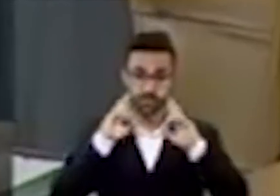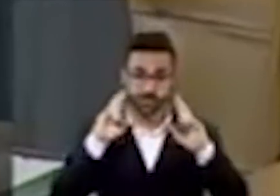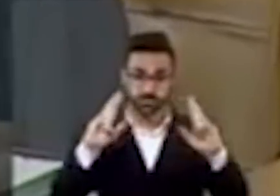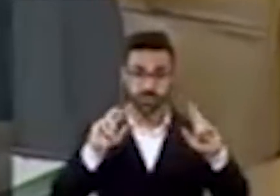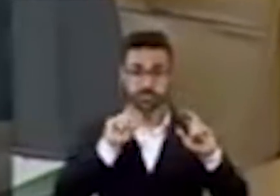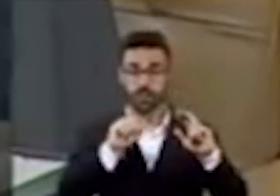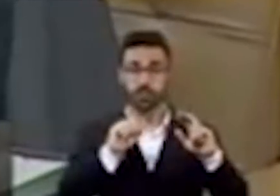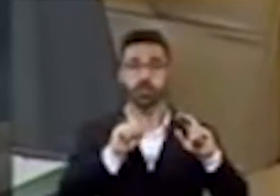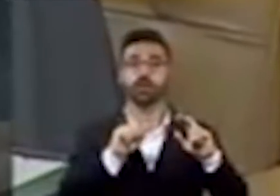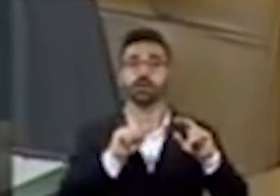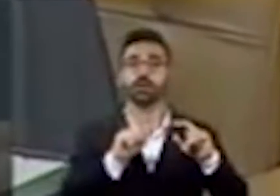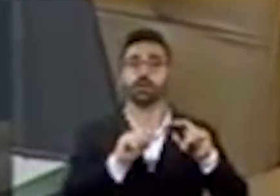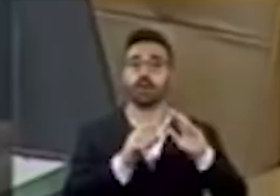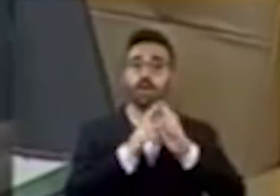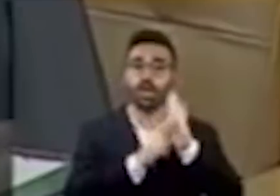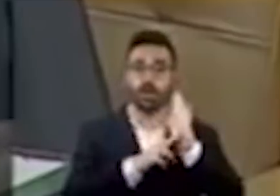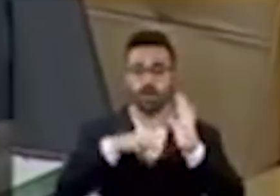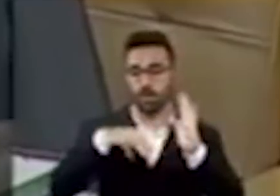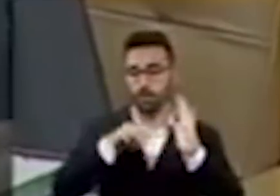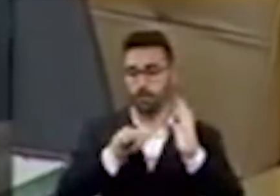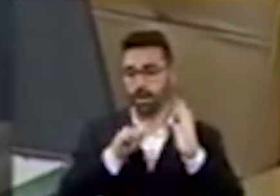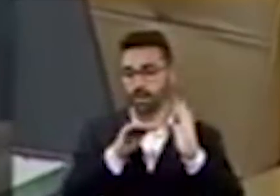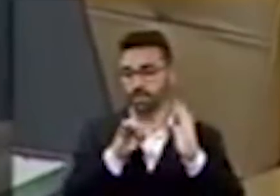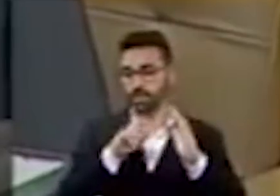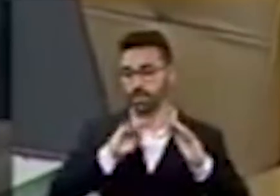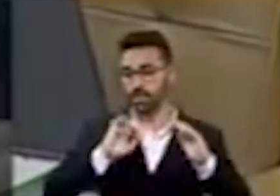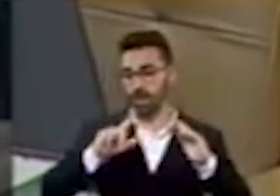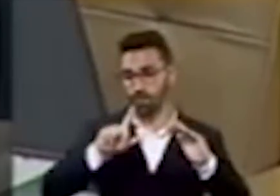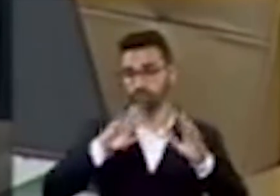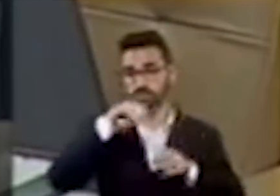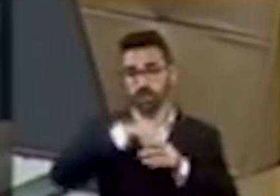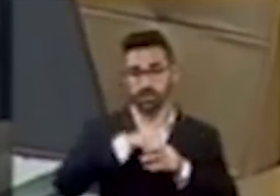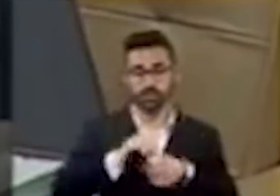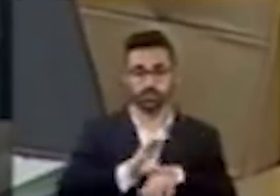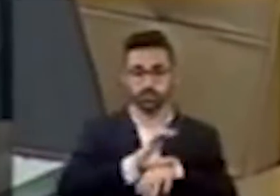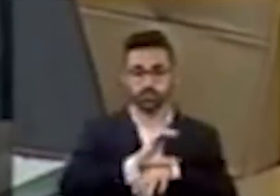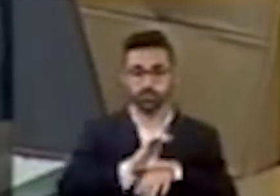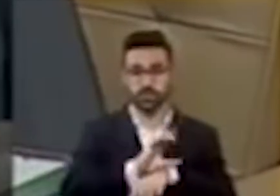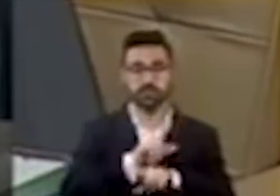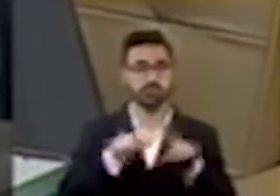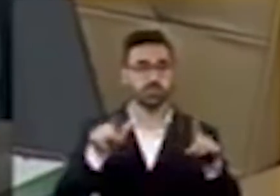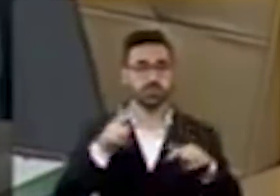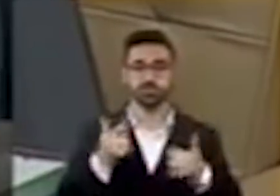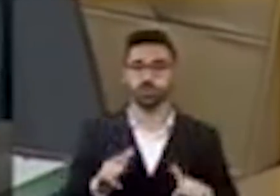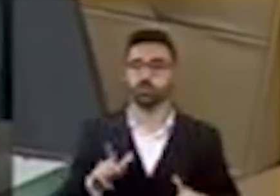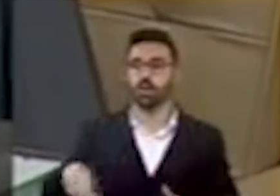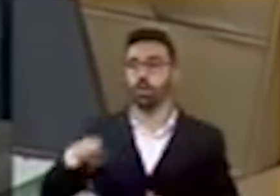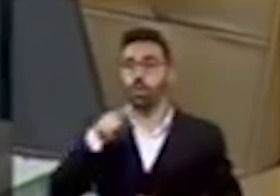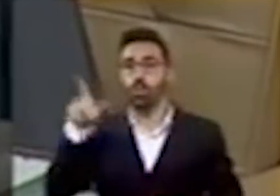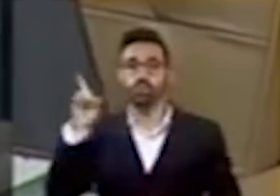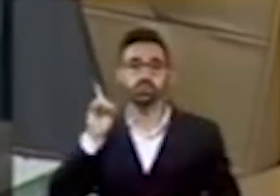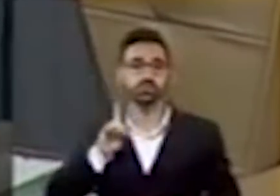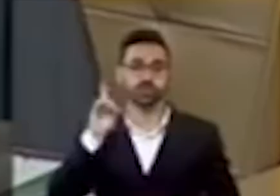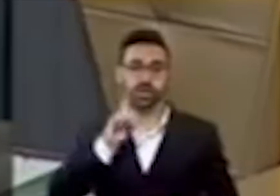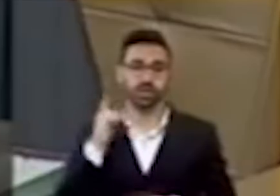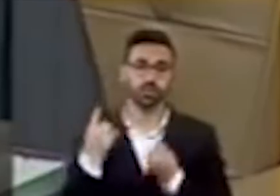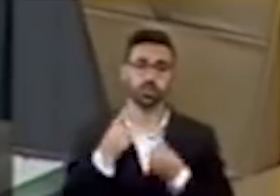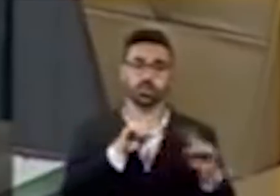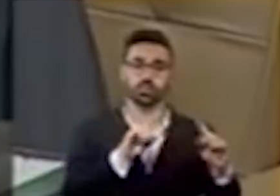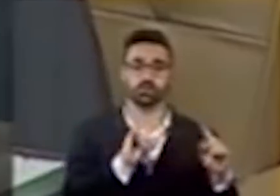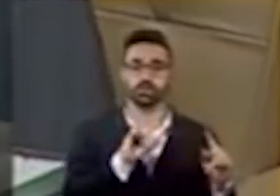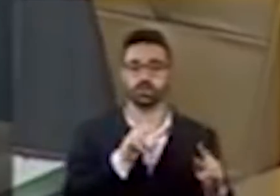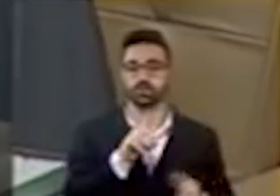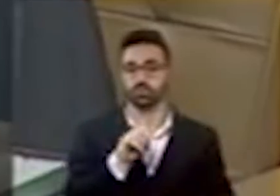materiais impostos pela própria Constituição. Isso implica dizer que não há direito público subjetivo ao indulto por parte de